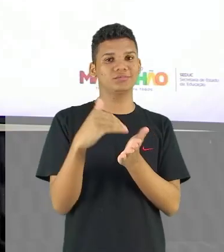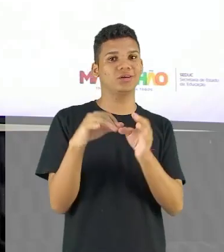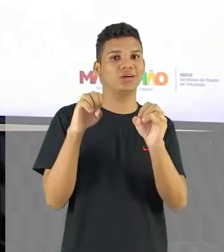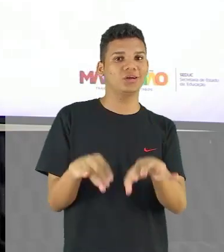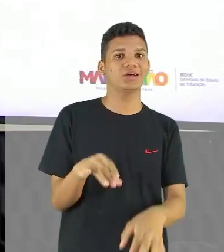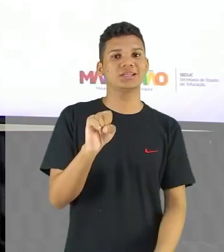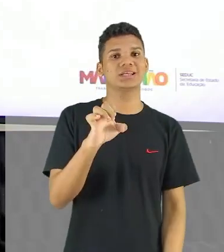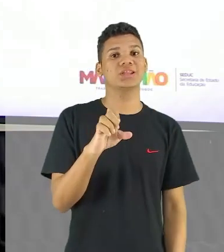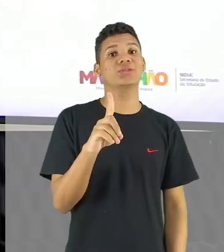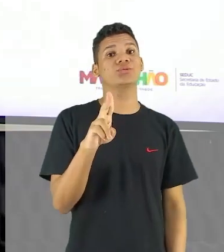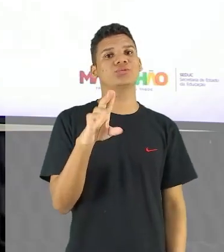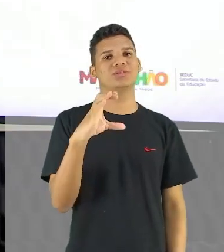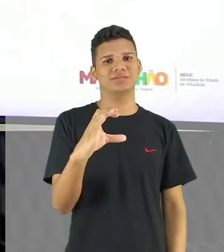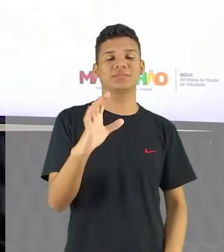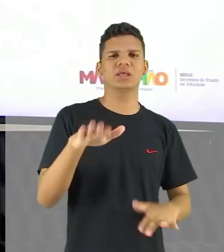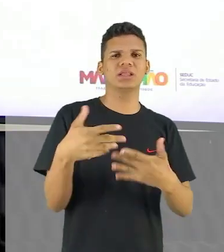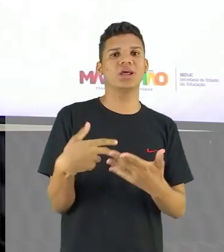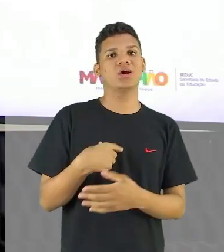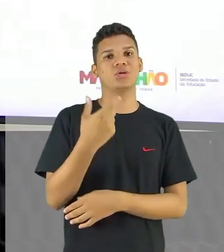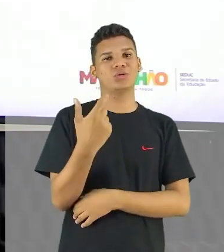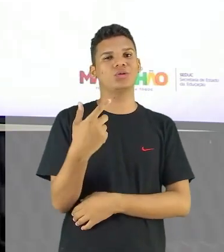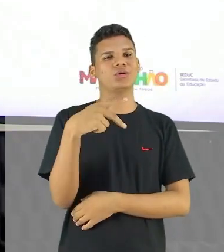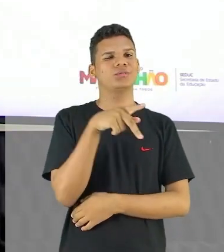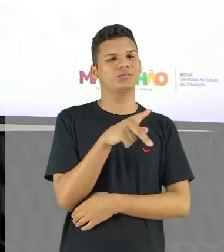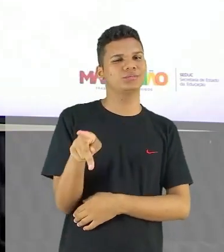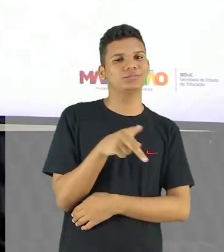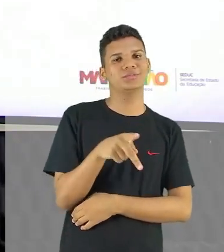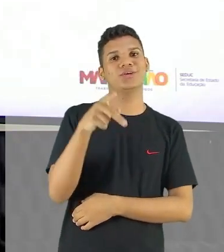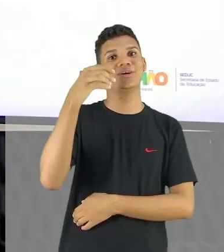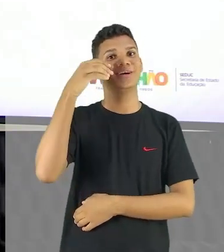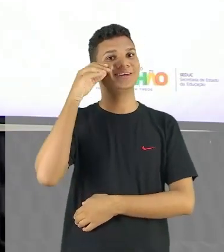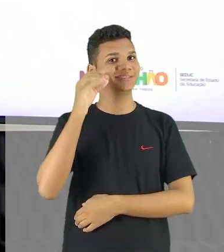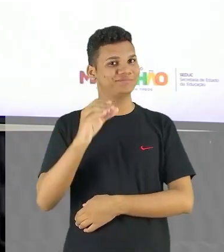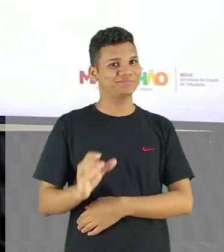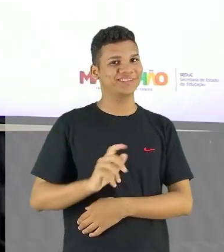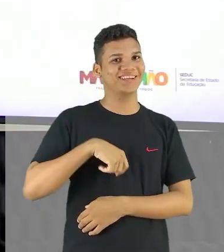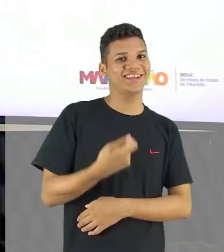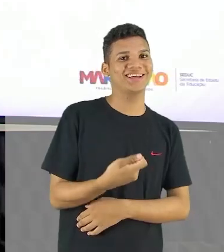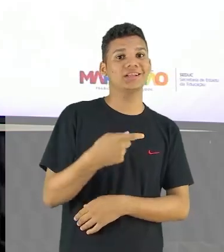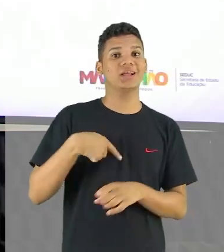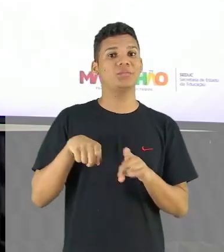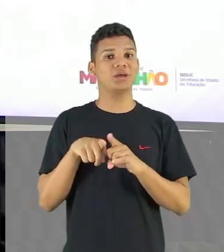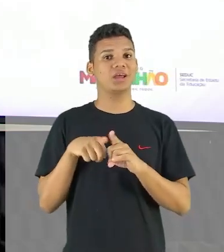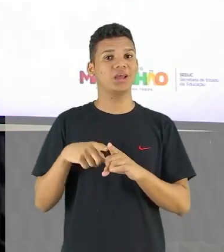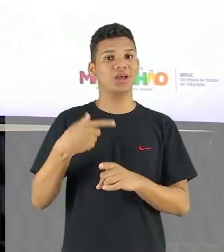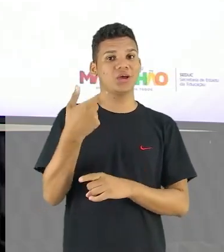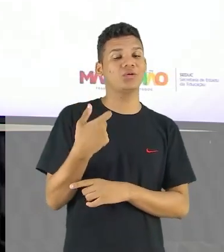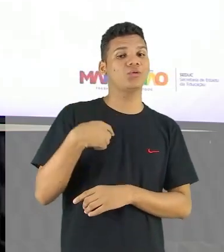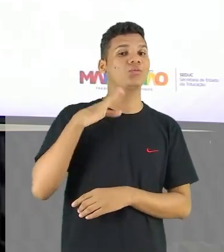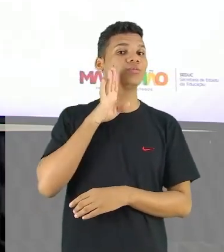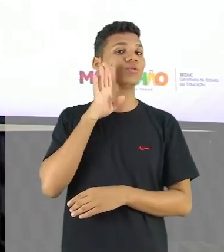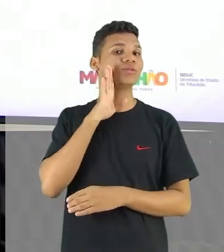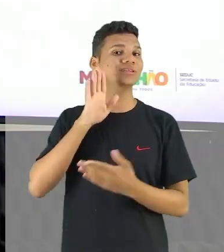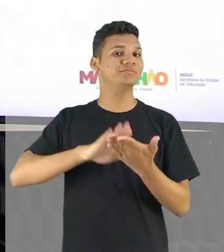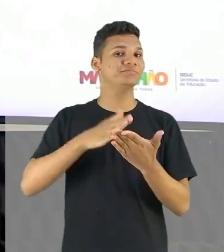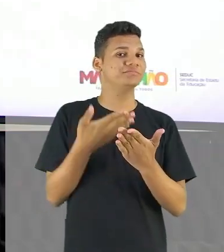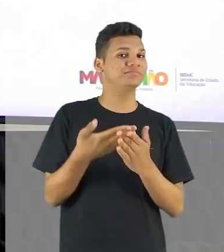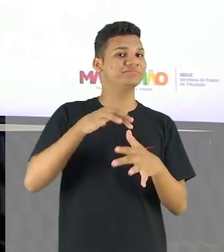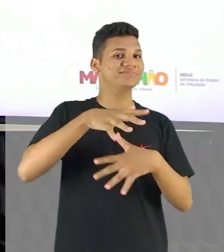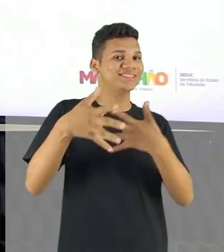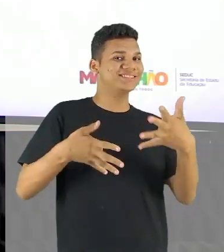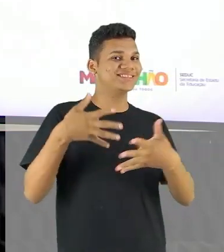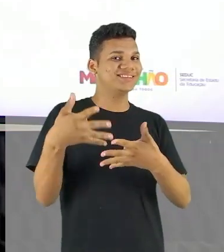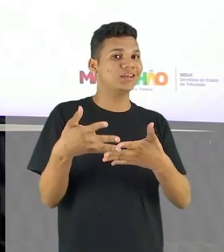Educação. Eu sou a professora Cacau Sotero. Celso, nosso intérprete de Libras, é a